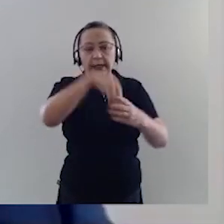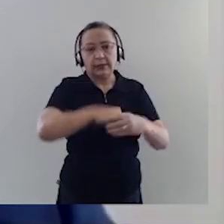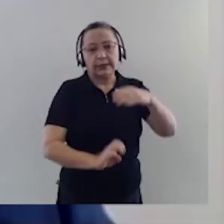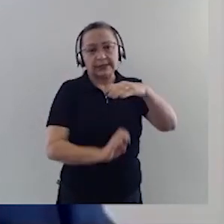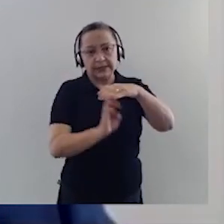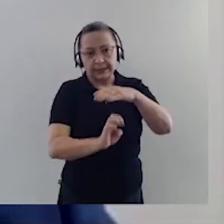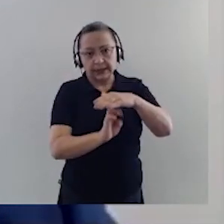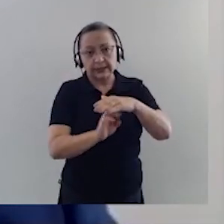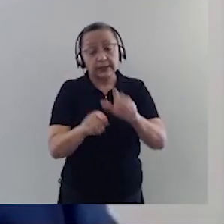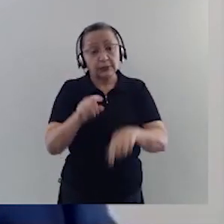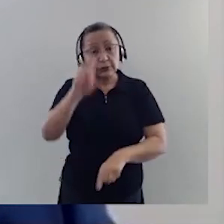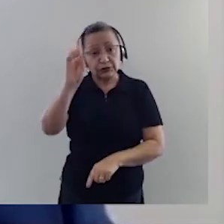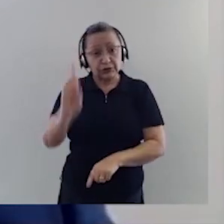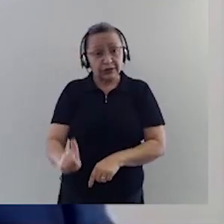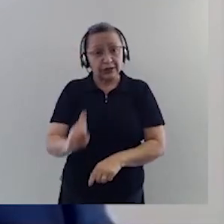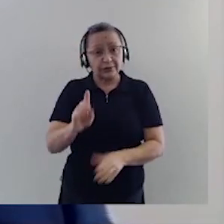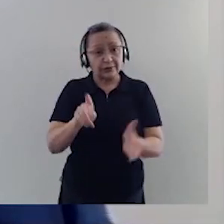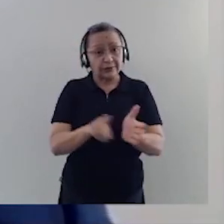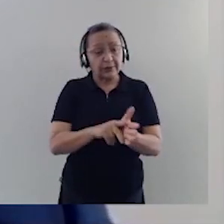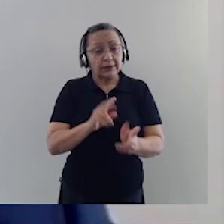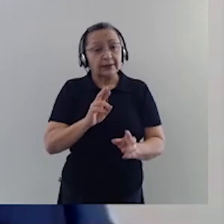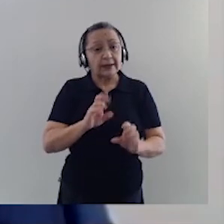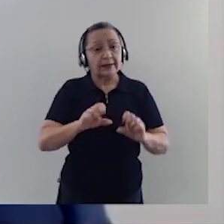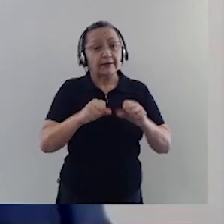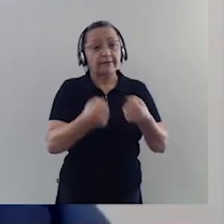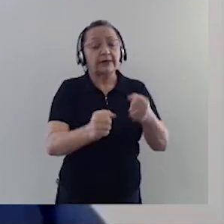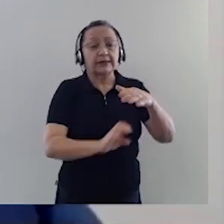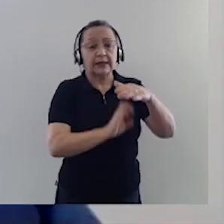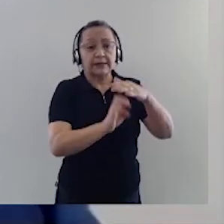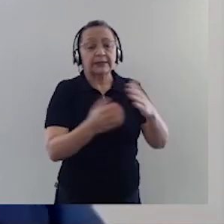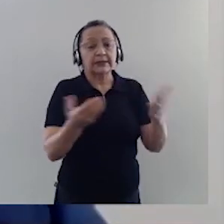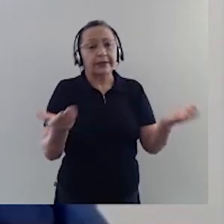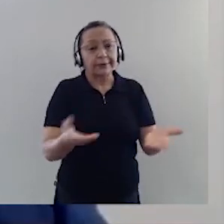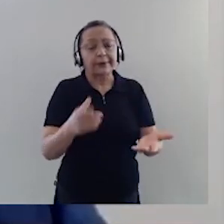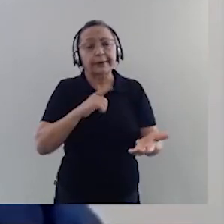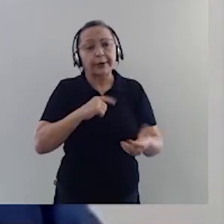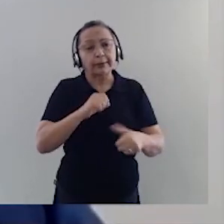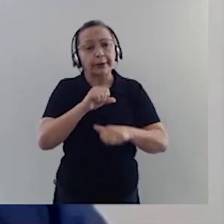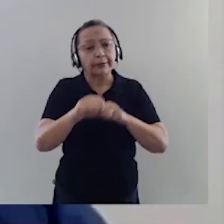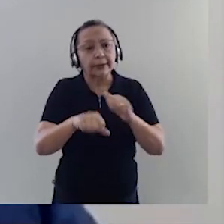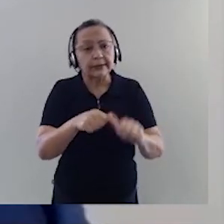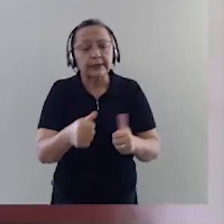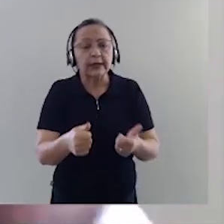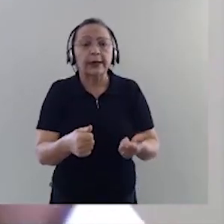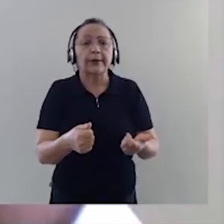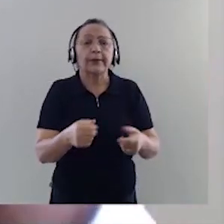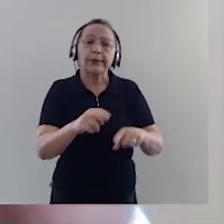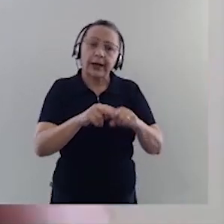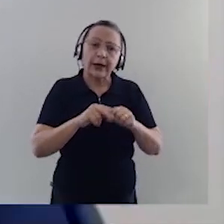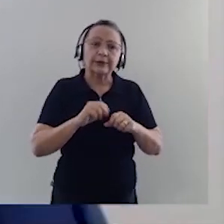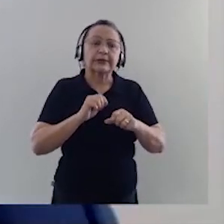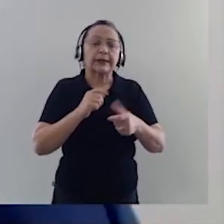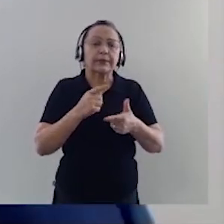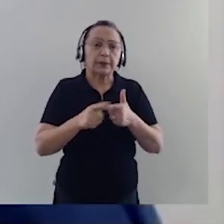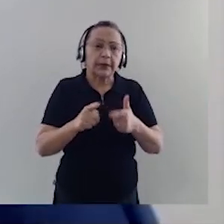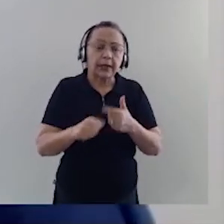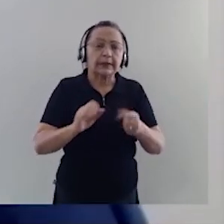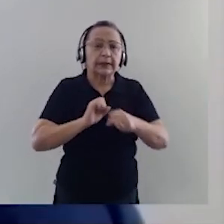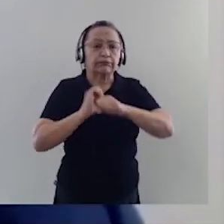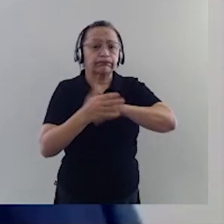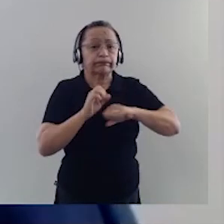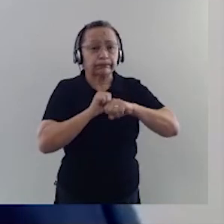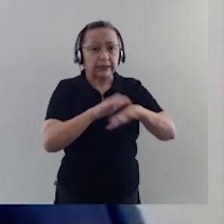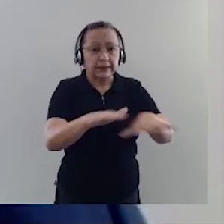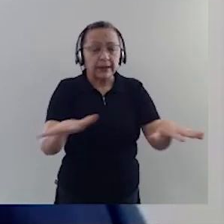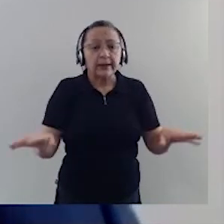empresarial, que hoje ganha um relevo extremo, né, diante dessas circunstâncias, diante da atividade